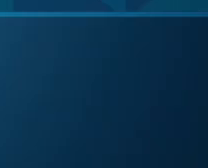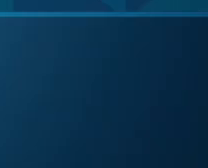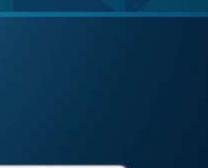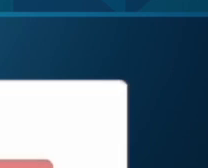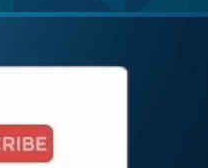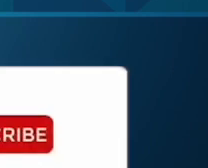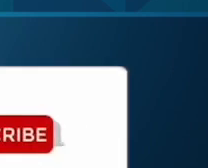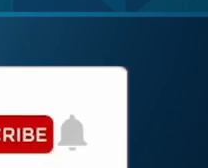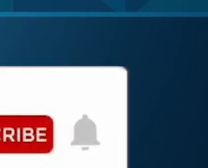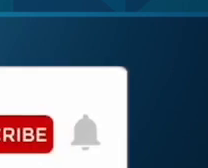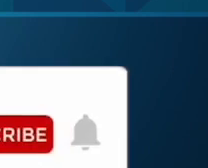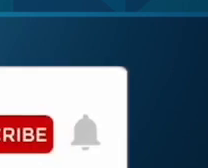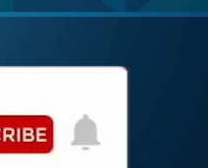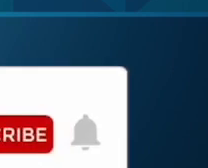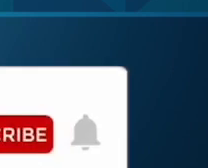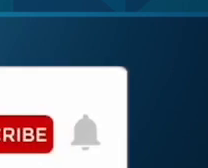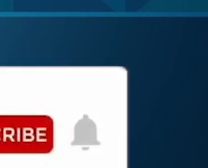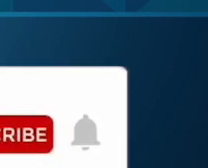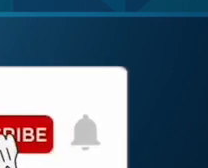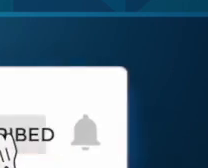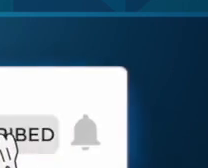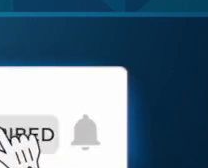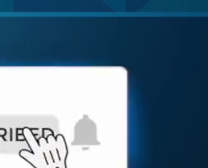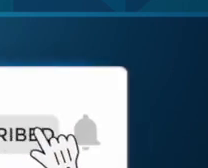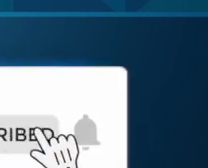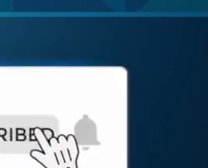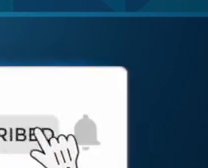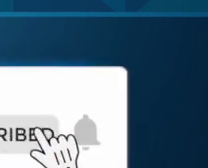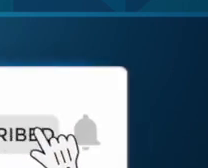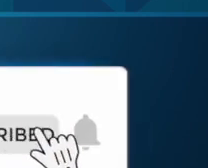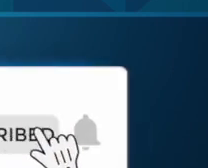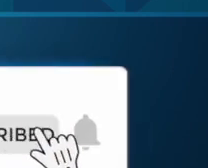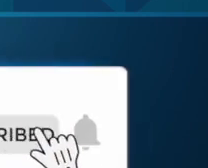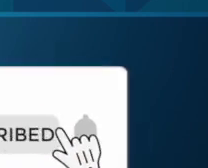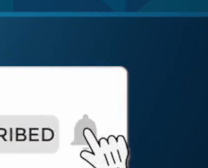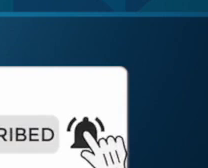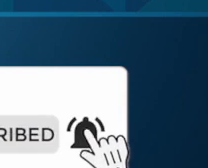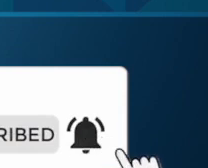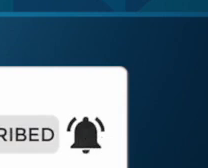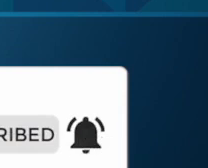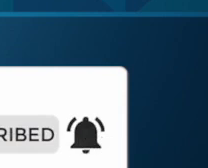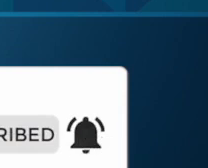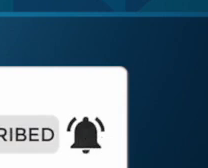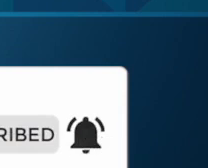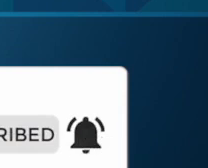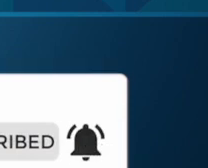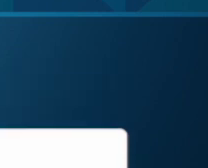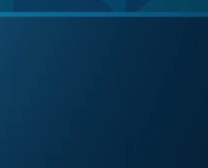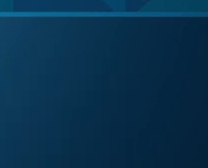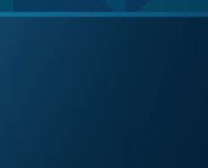informação factuais não atuais, queta haluha, inscreva e ha canal RTTL, hanehan botão